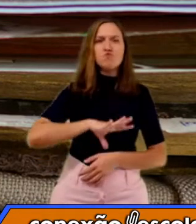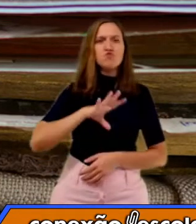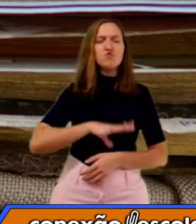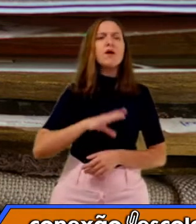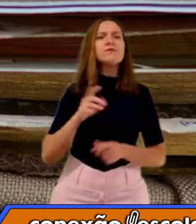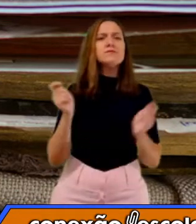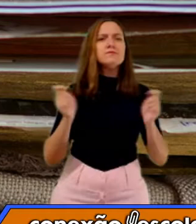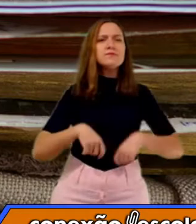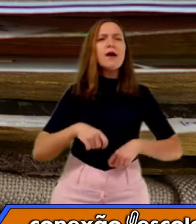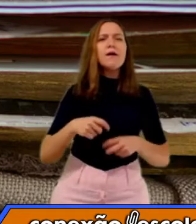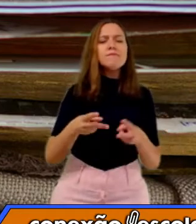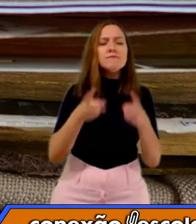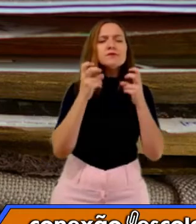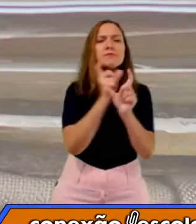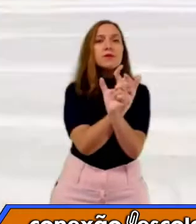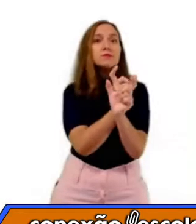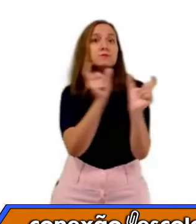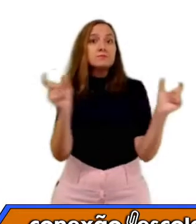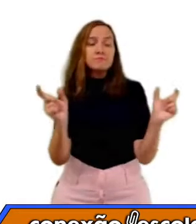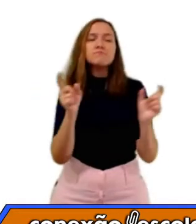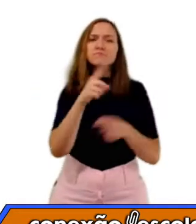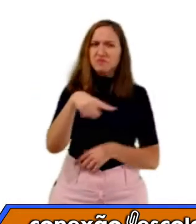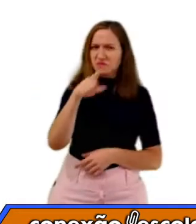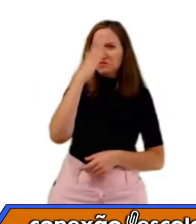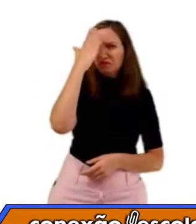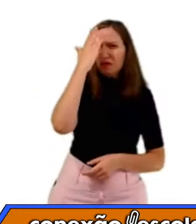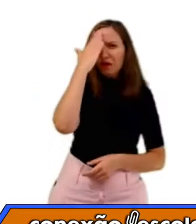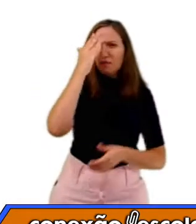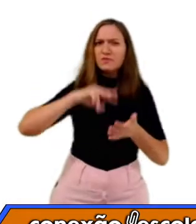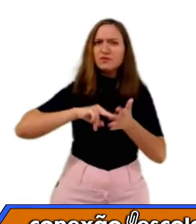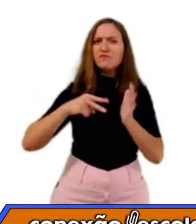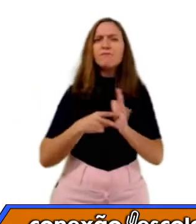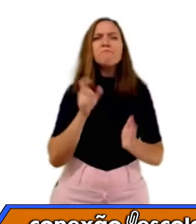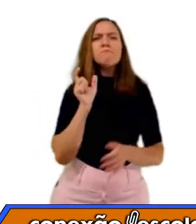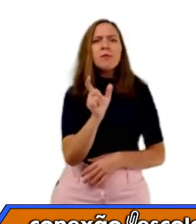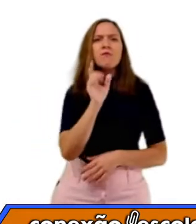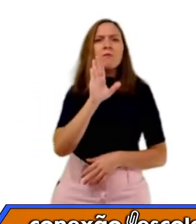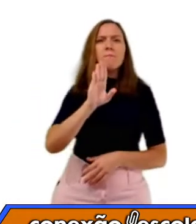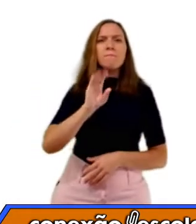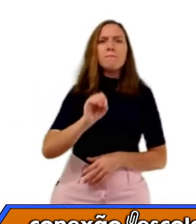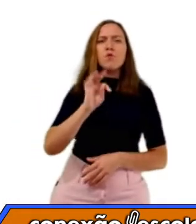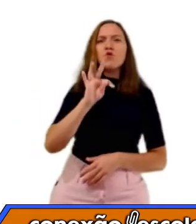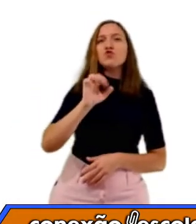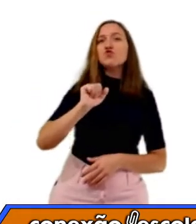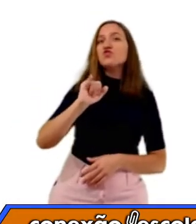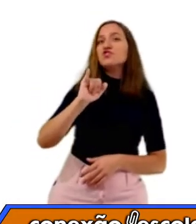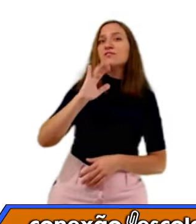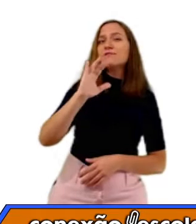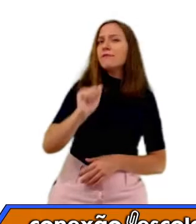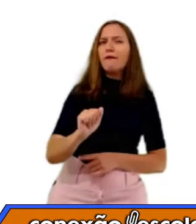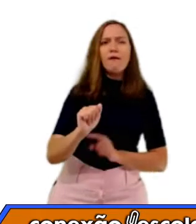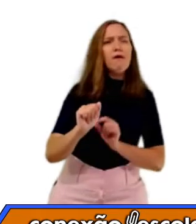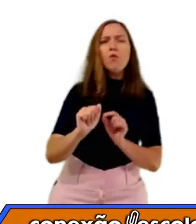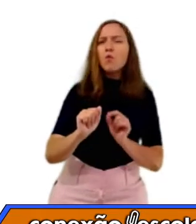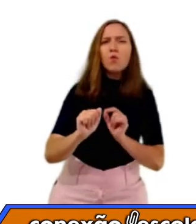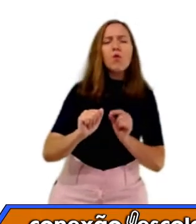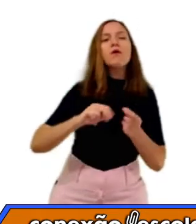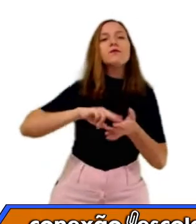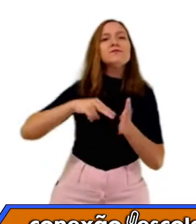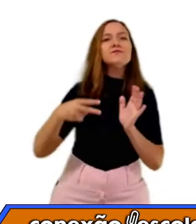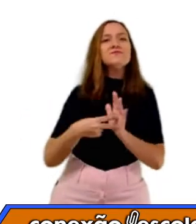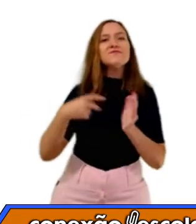sinônimos. Você sabe o significado de botica? Botica